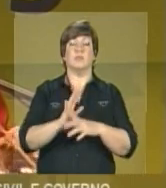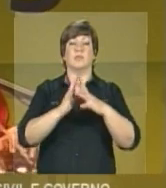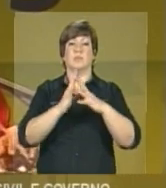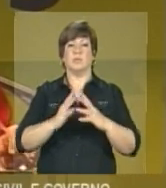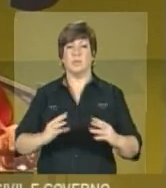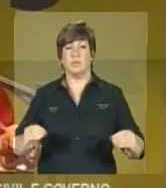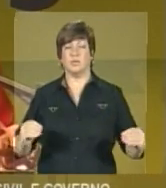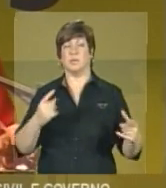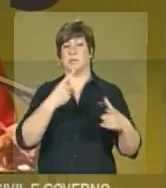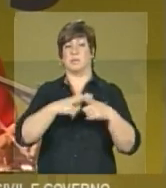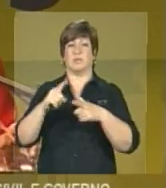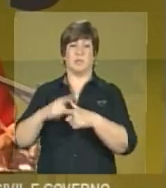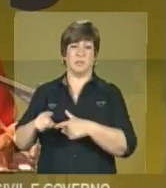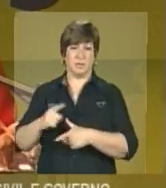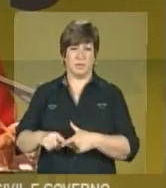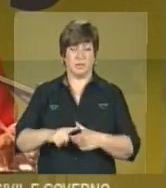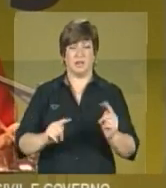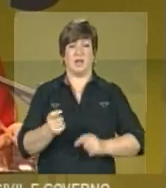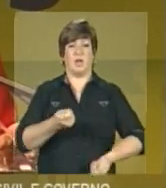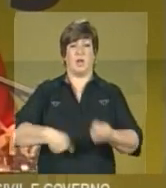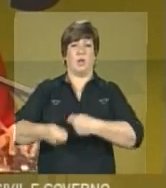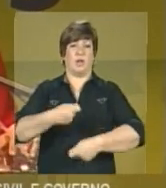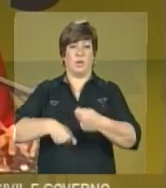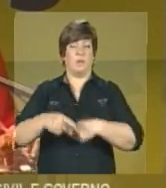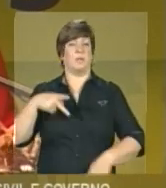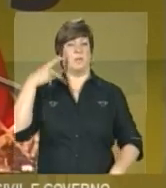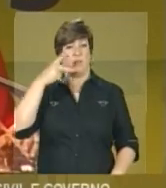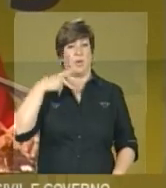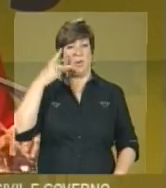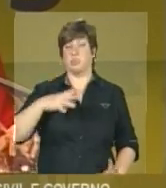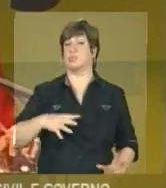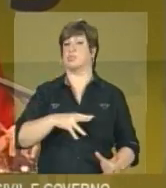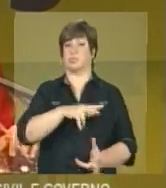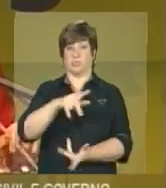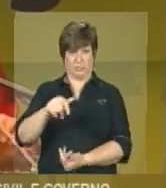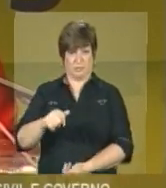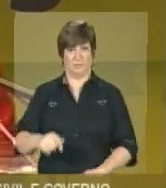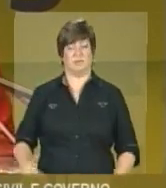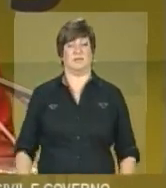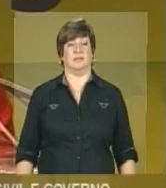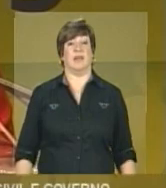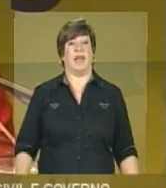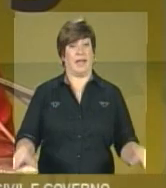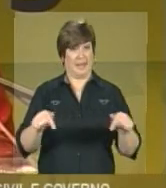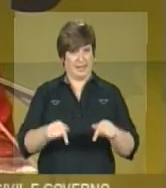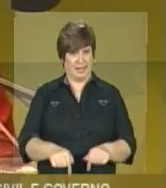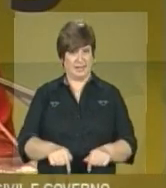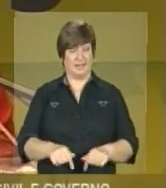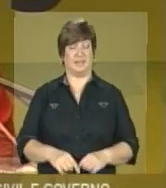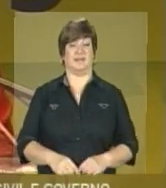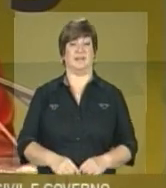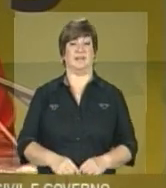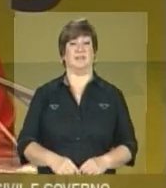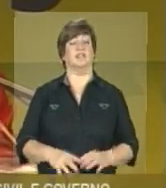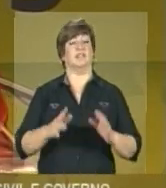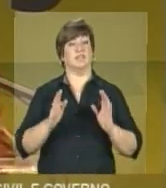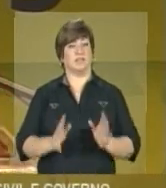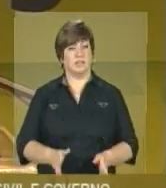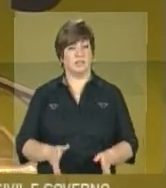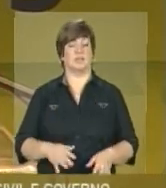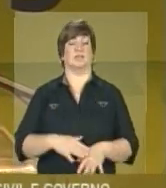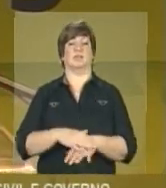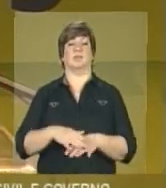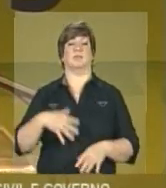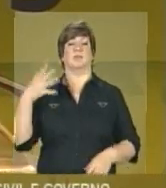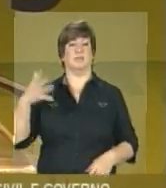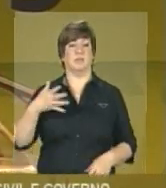da situação econômica e política global. Aqui se afirmou a